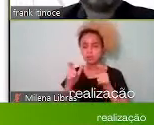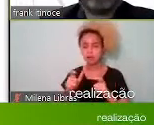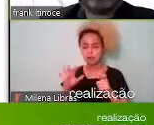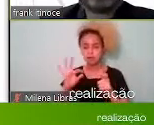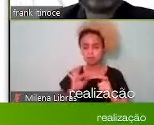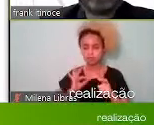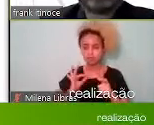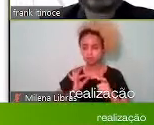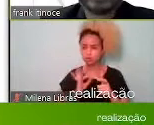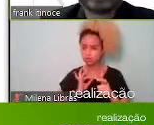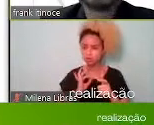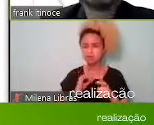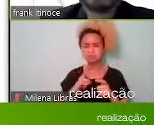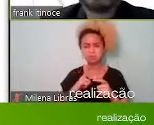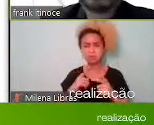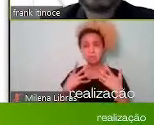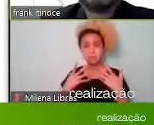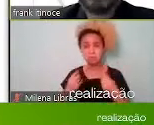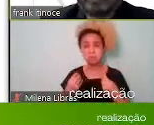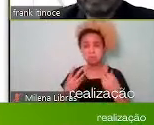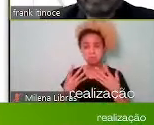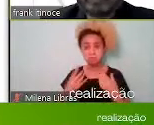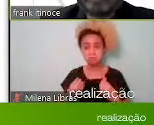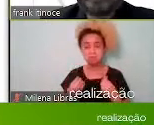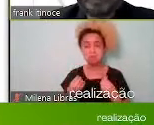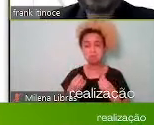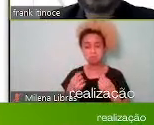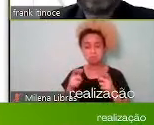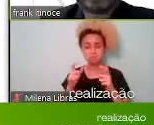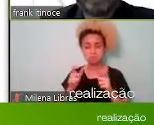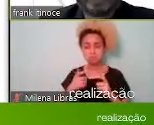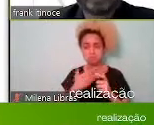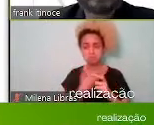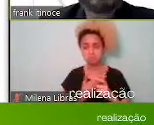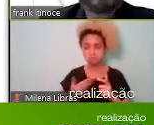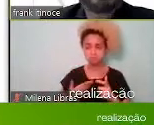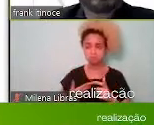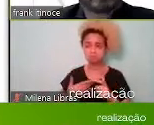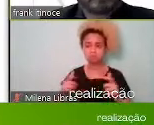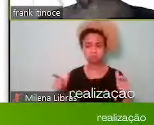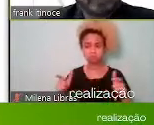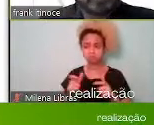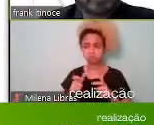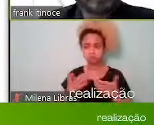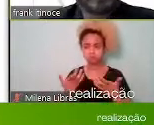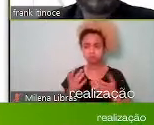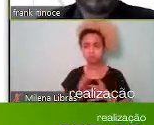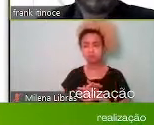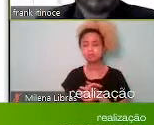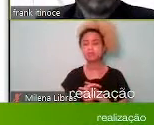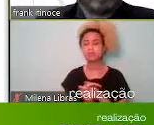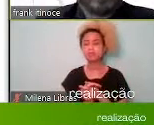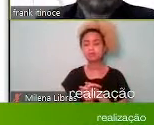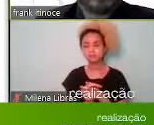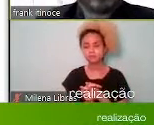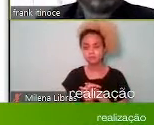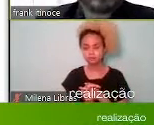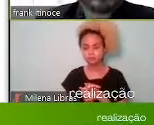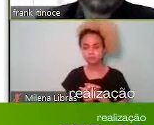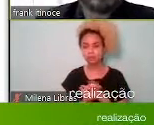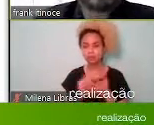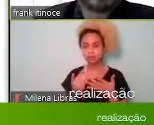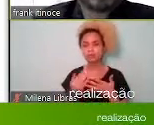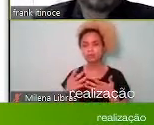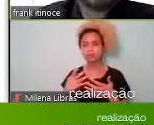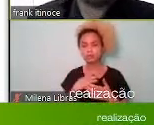tem muito órgão público e de porte pequeno. Sobre, então, a forma de